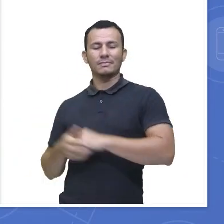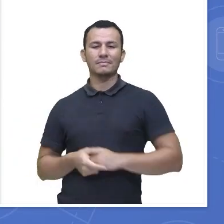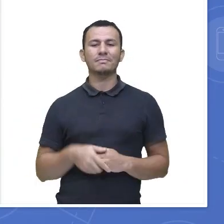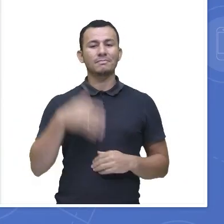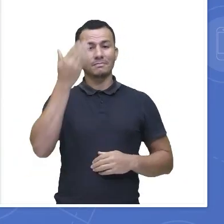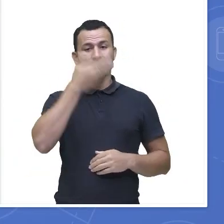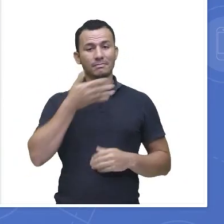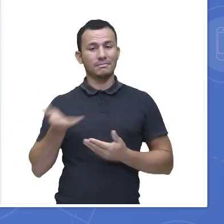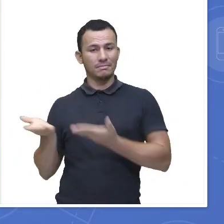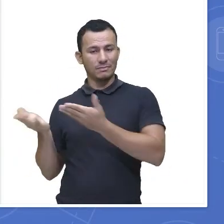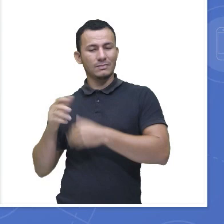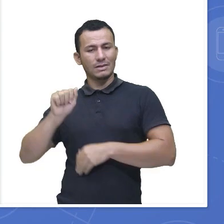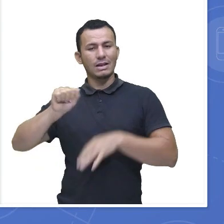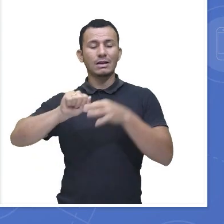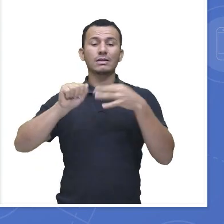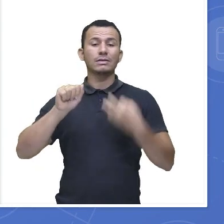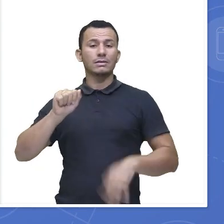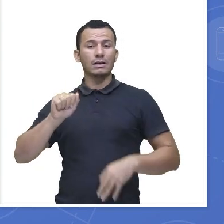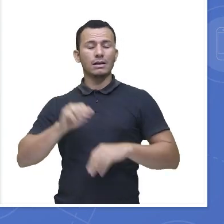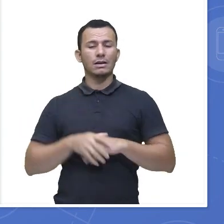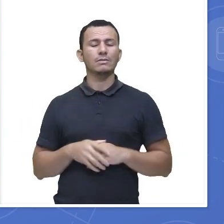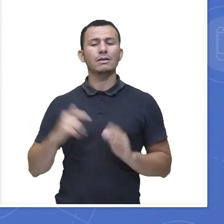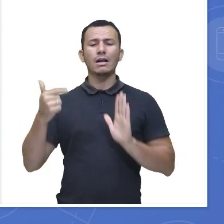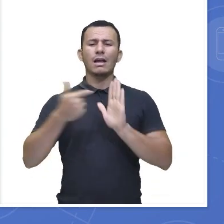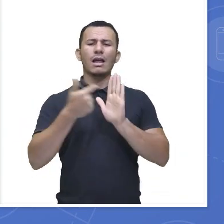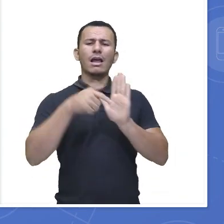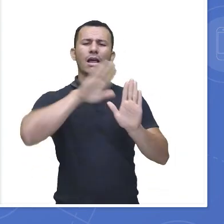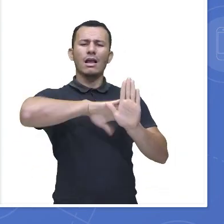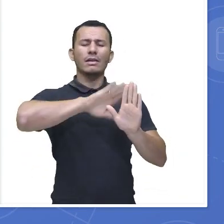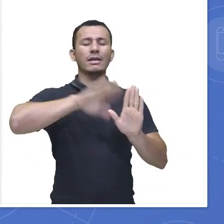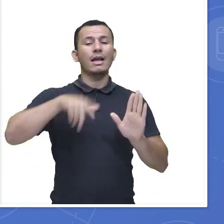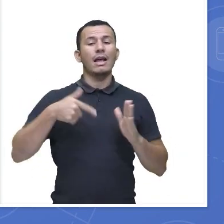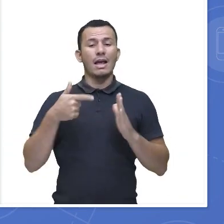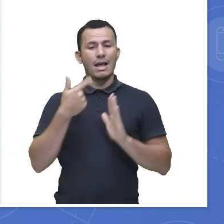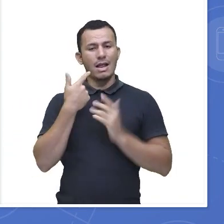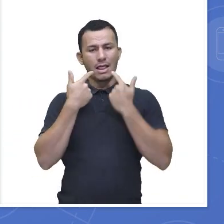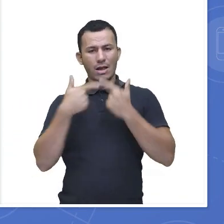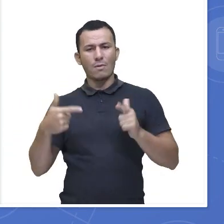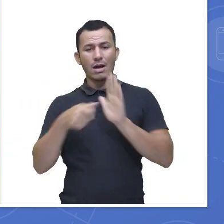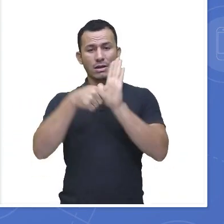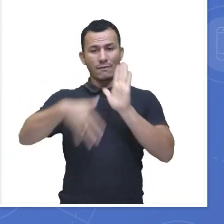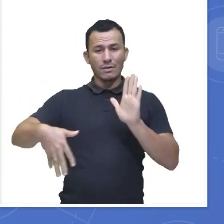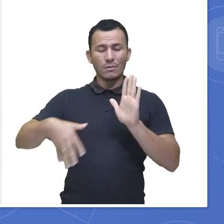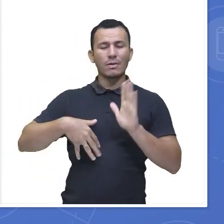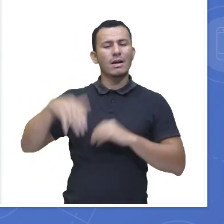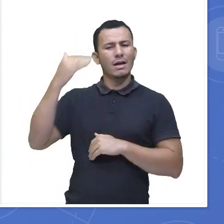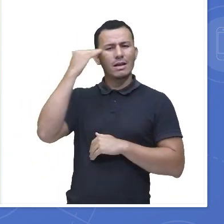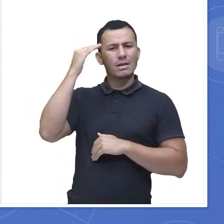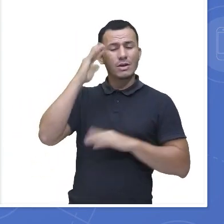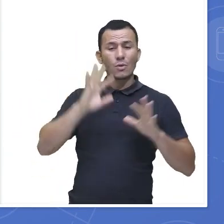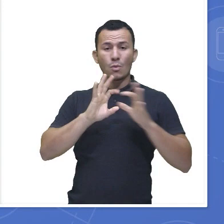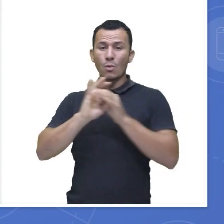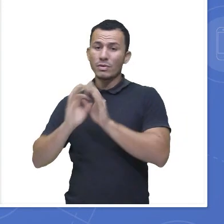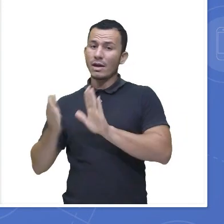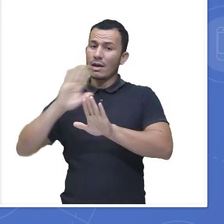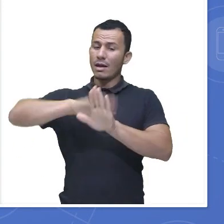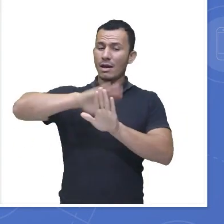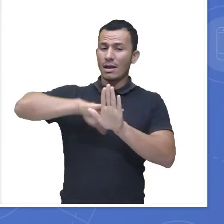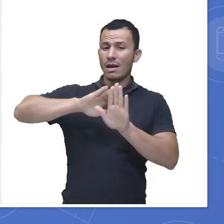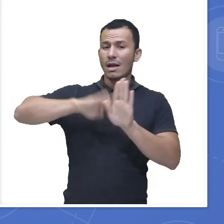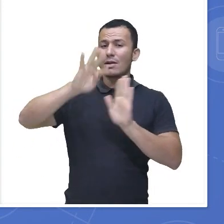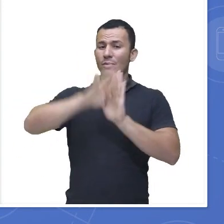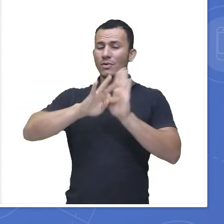aí, alternativa A, né? O que é a ironia? É a figura de linguagem que tende, pela leitura contextual, expressar